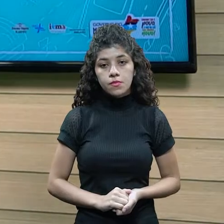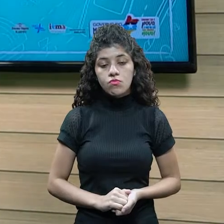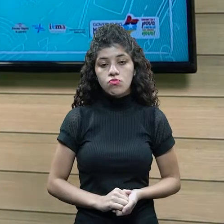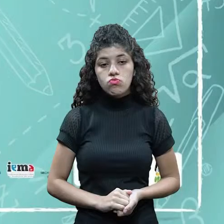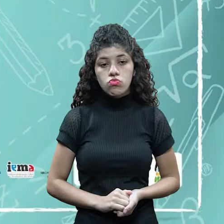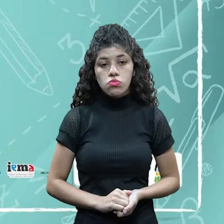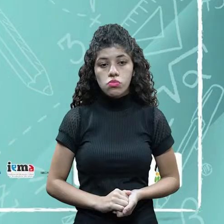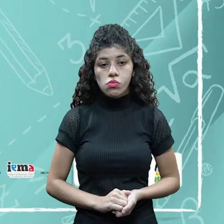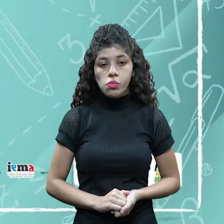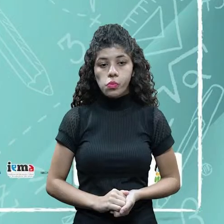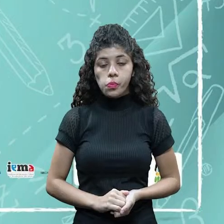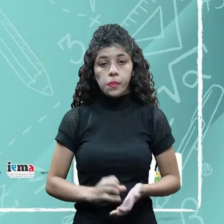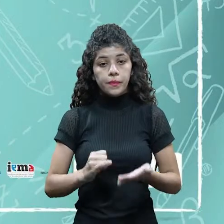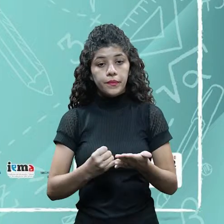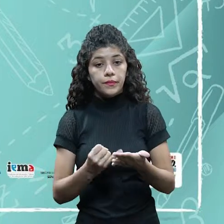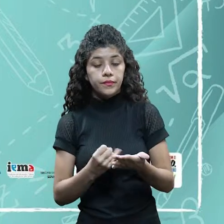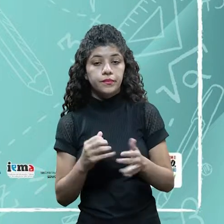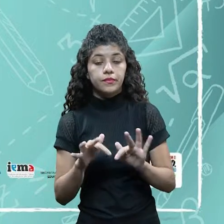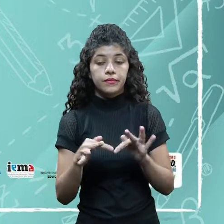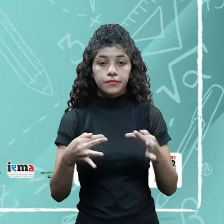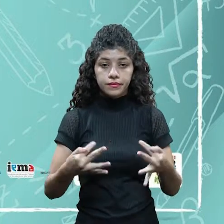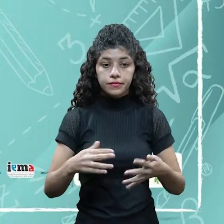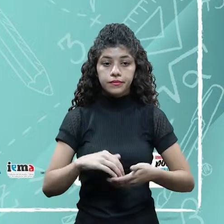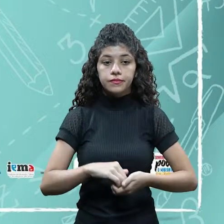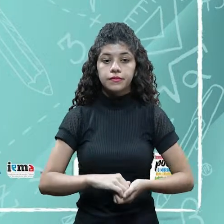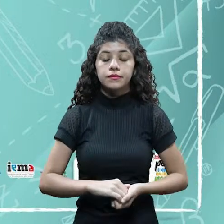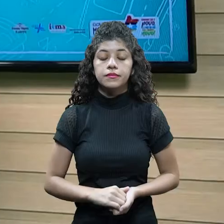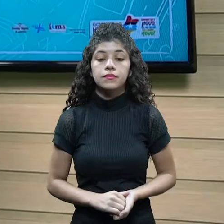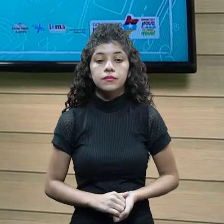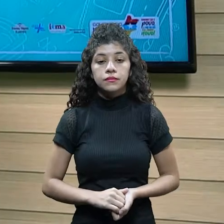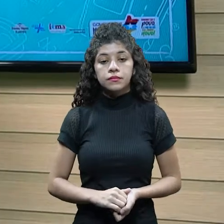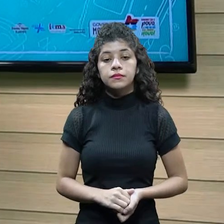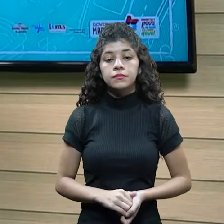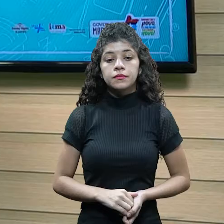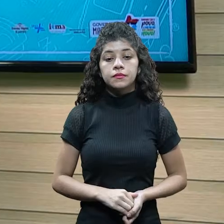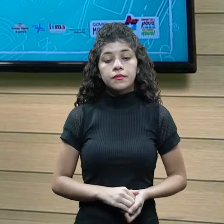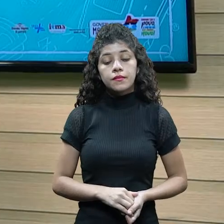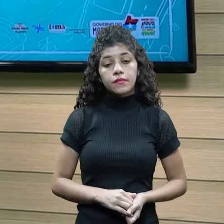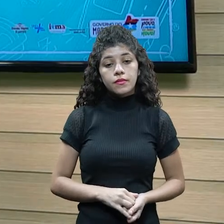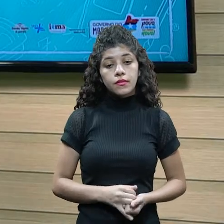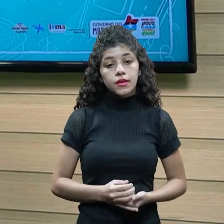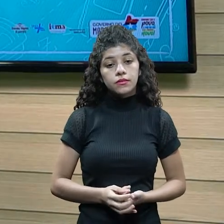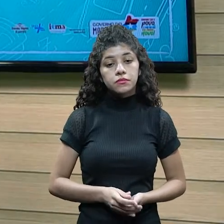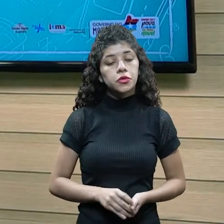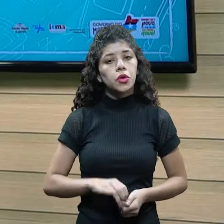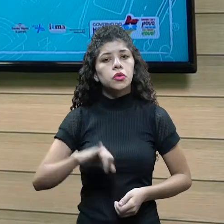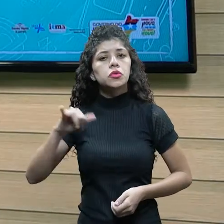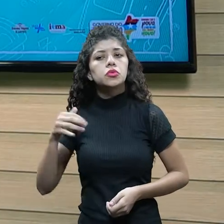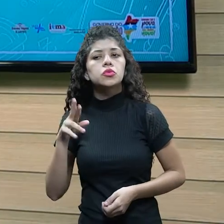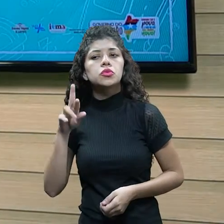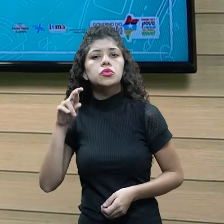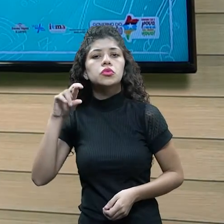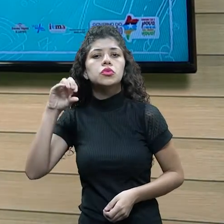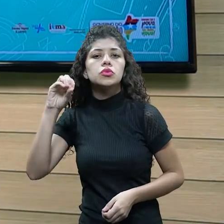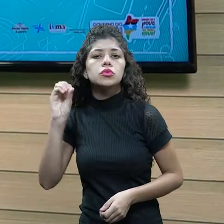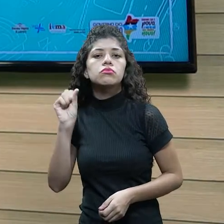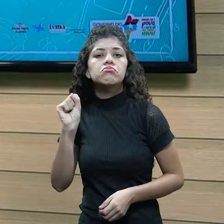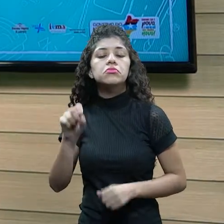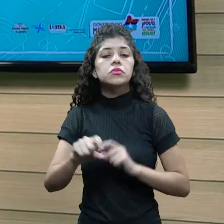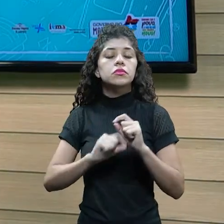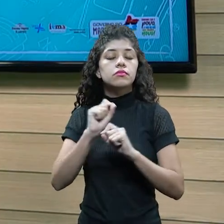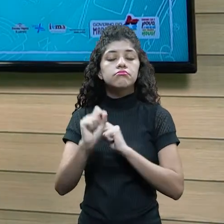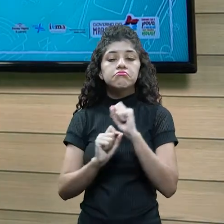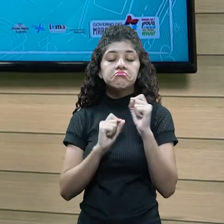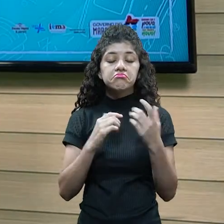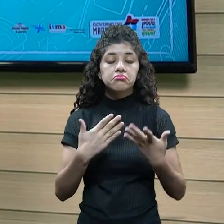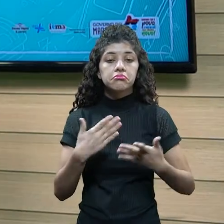proporcionais. Juros simples. O que é, Luiz Guterres, juros? O que é juros? Simples.